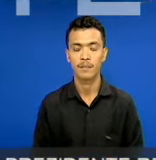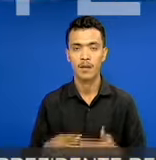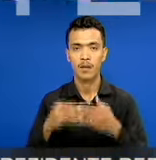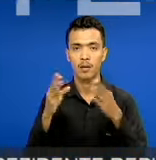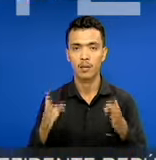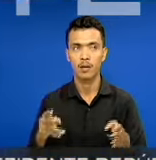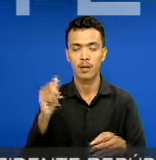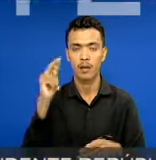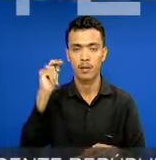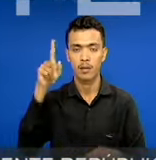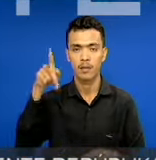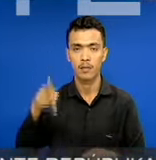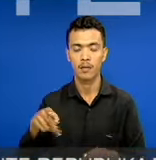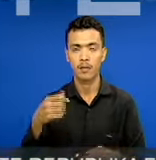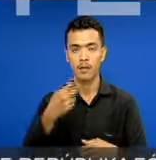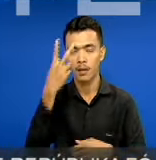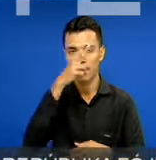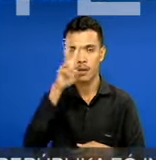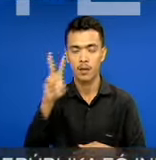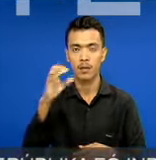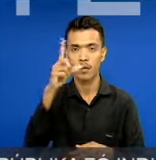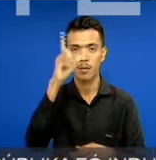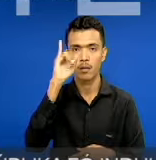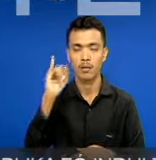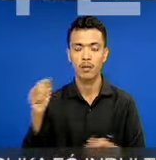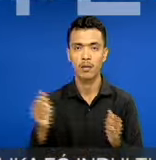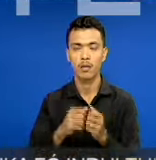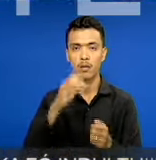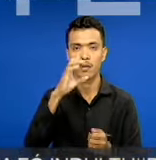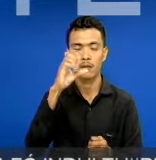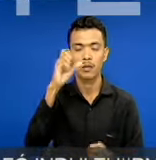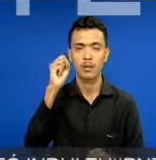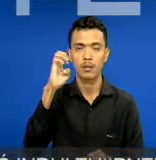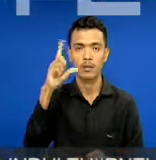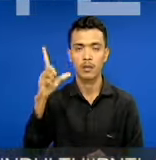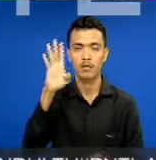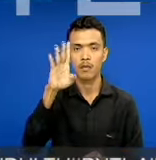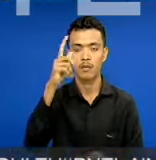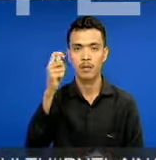Autoridade Nacional Petróleo halo inspeção ba óleo marca Cell Advance